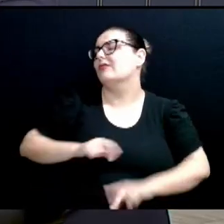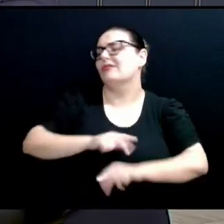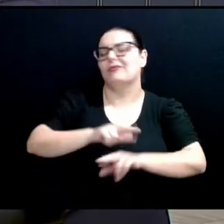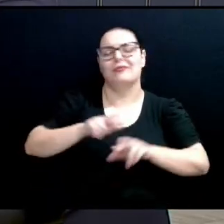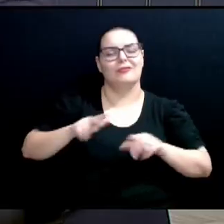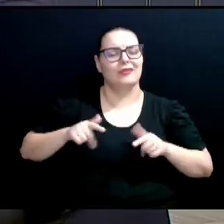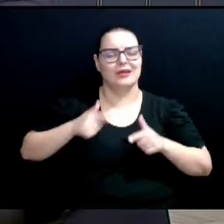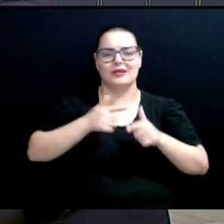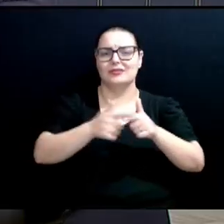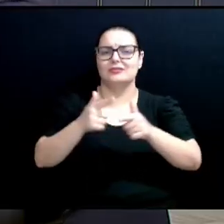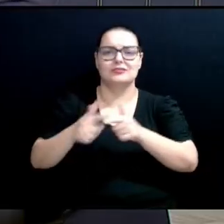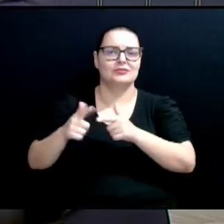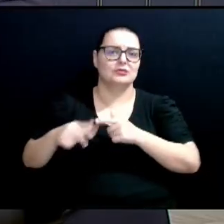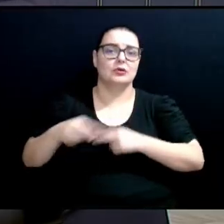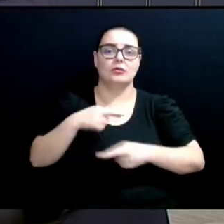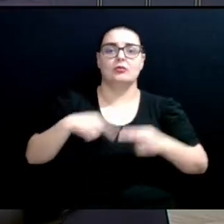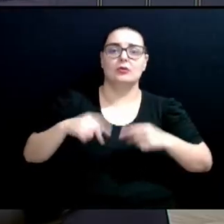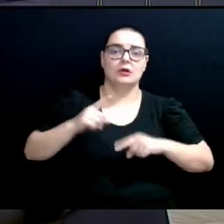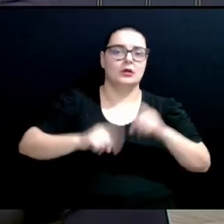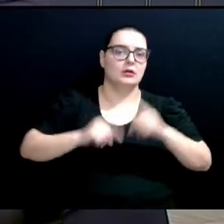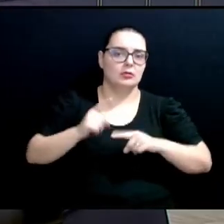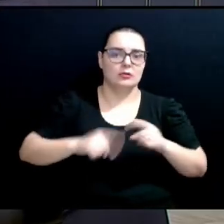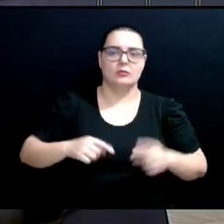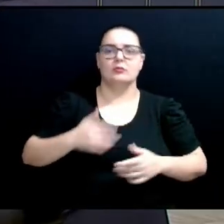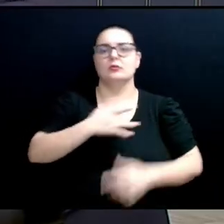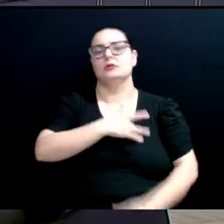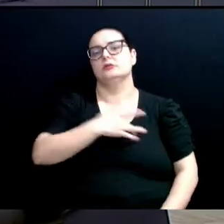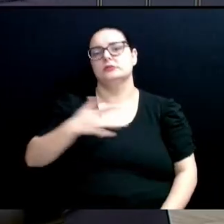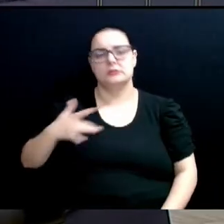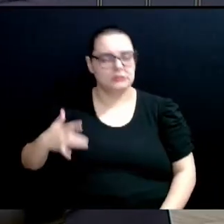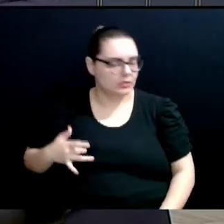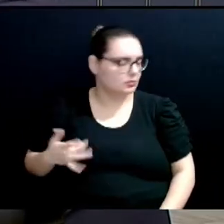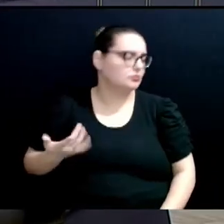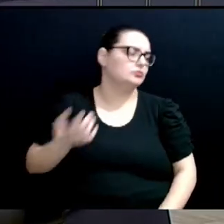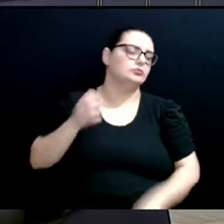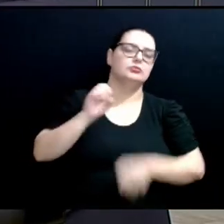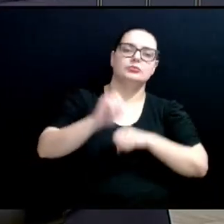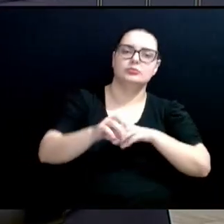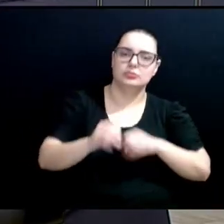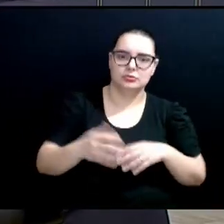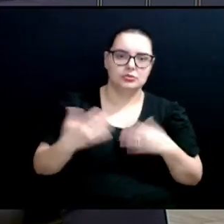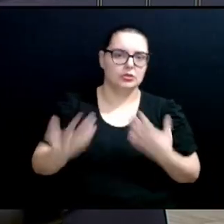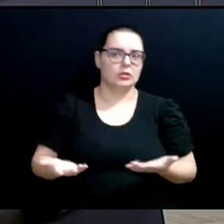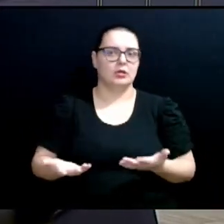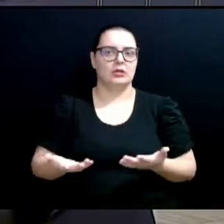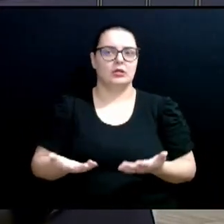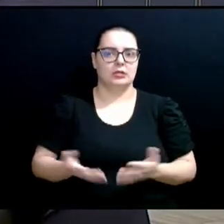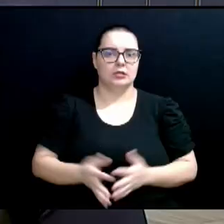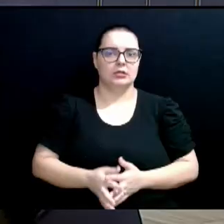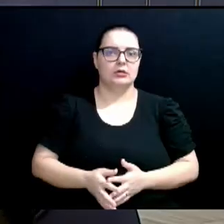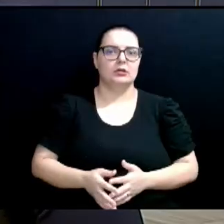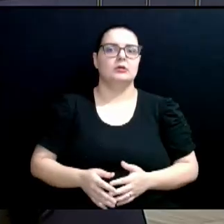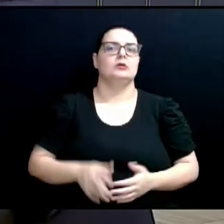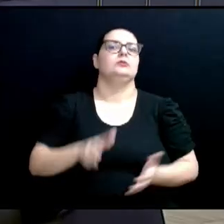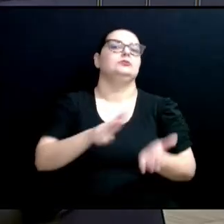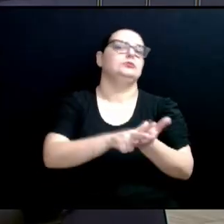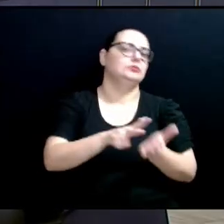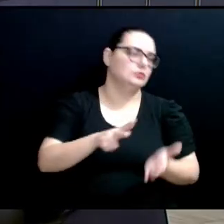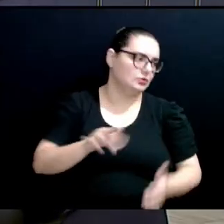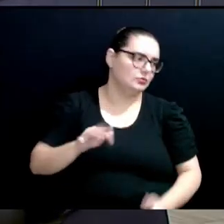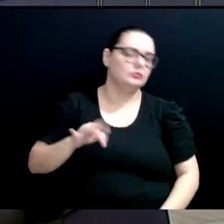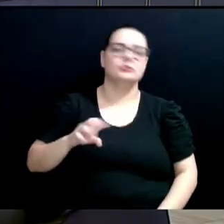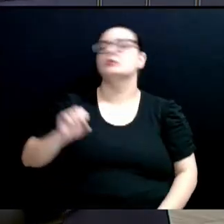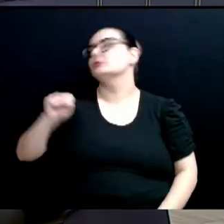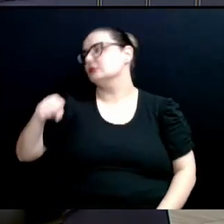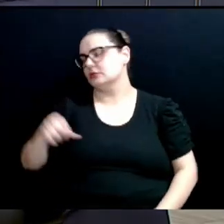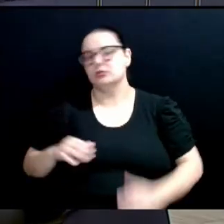termos de equipamentos públicos, de saúde, de educação, de regularização fundiária, de moradia,